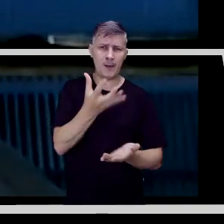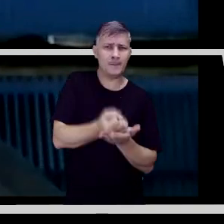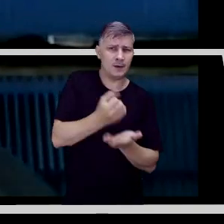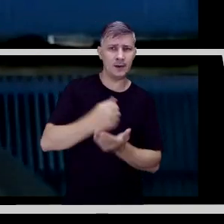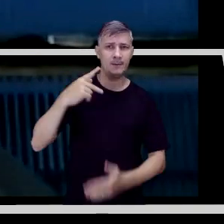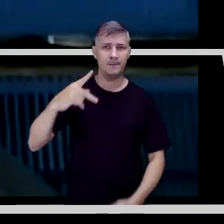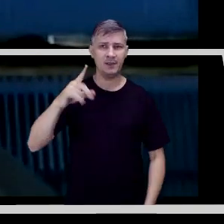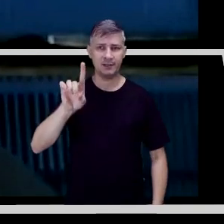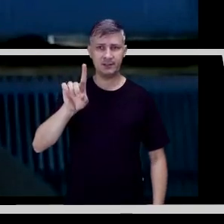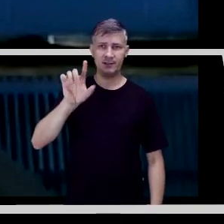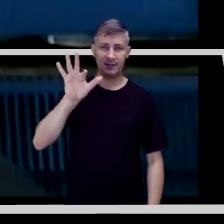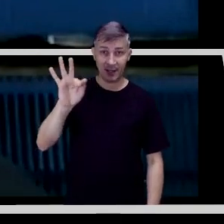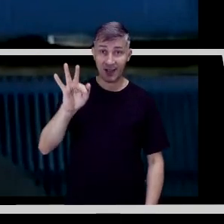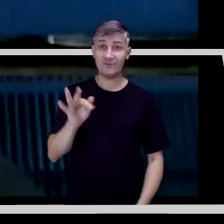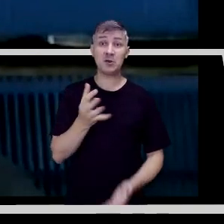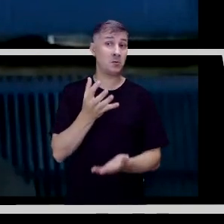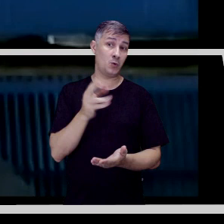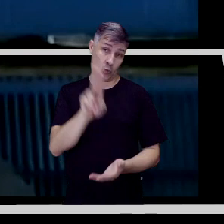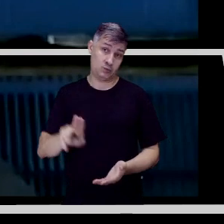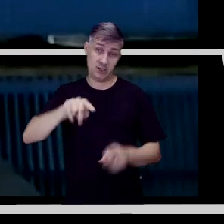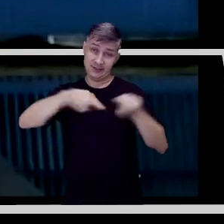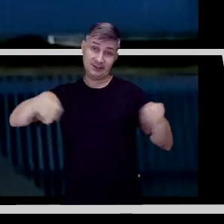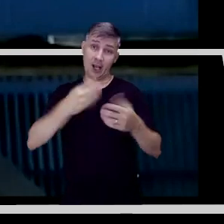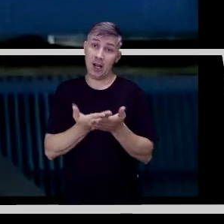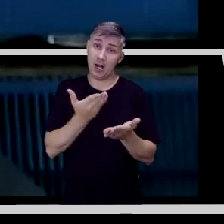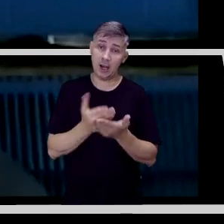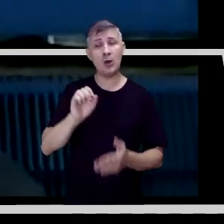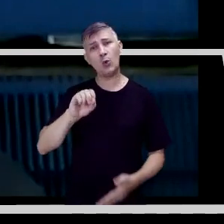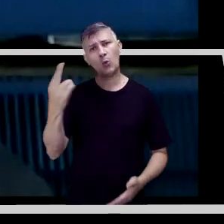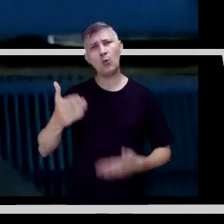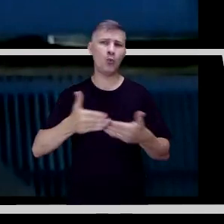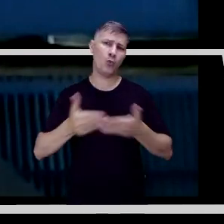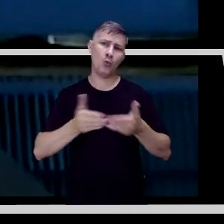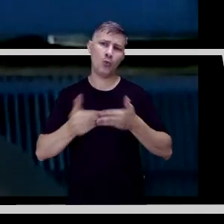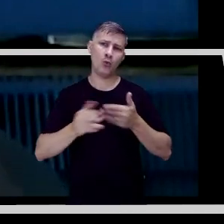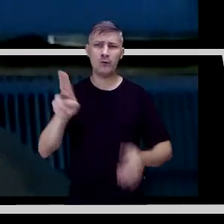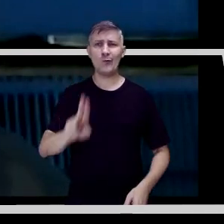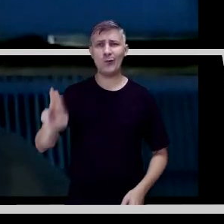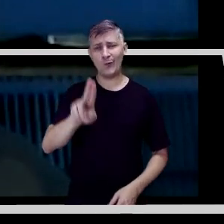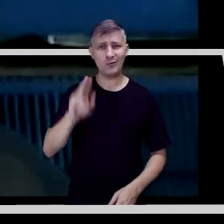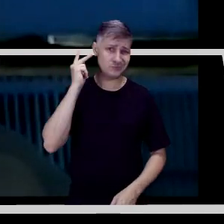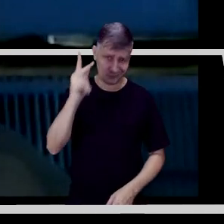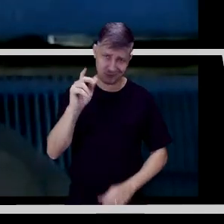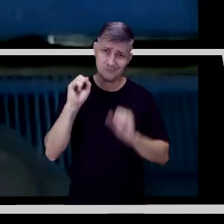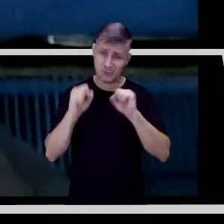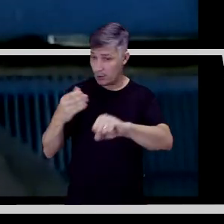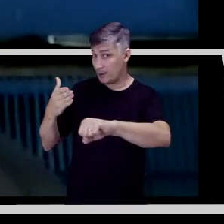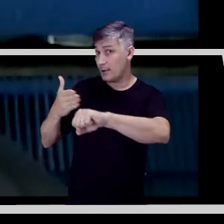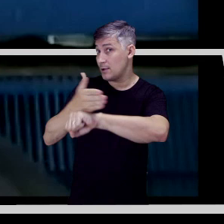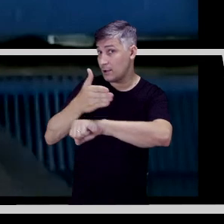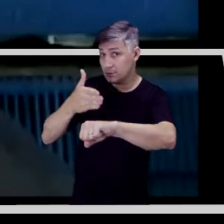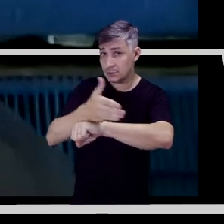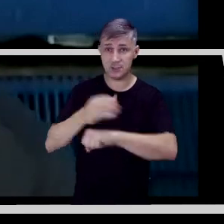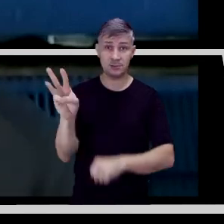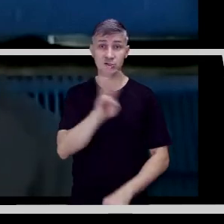visualizados online ou baixados em PDF ou impressos, podem ser usados em sala de aula ou para qualquer uso que